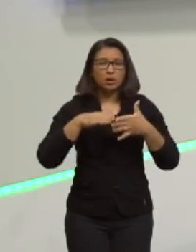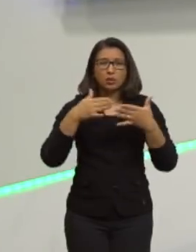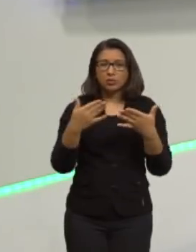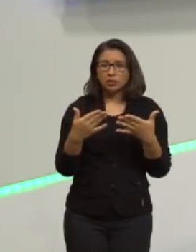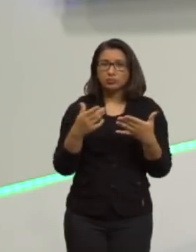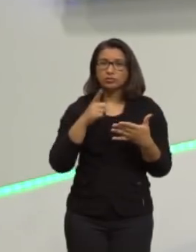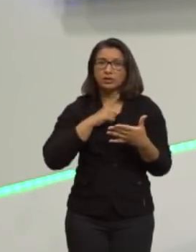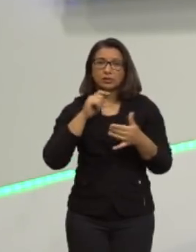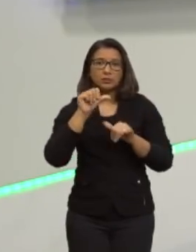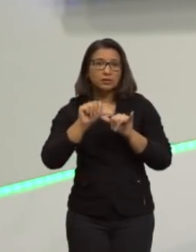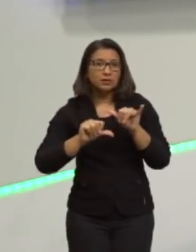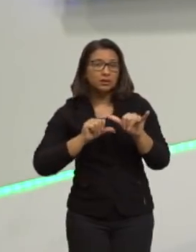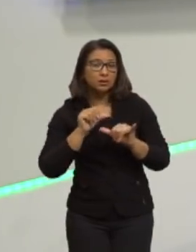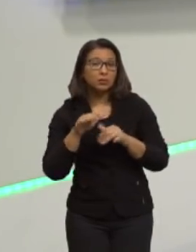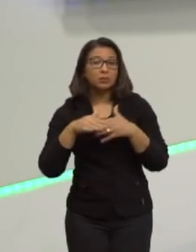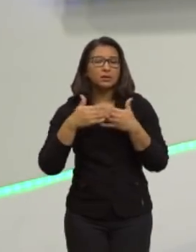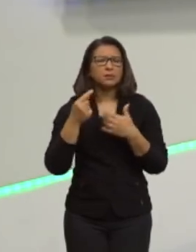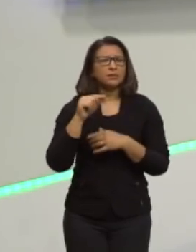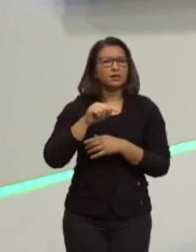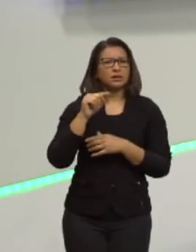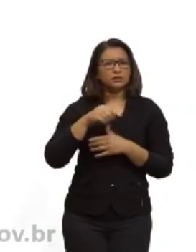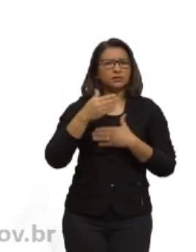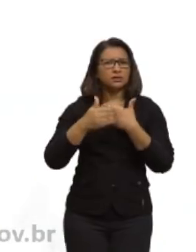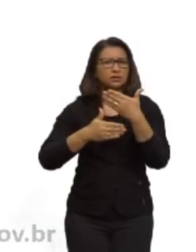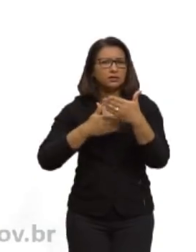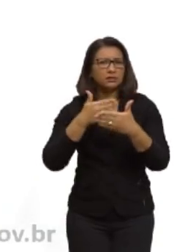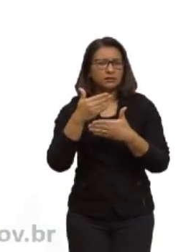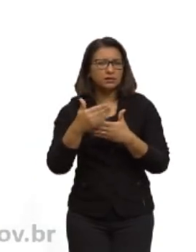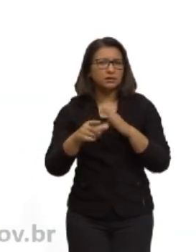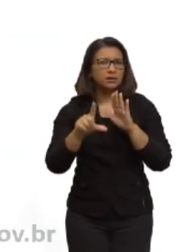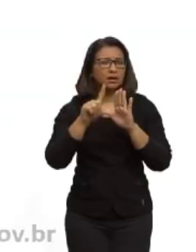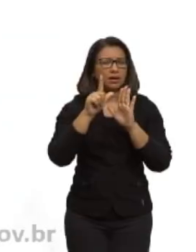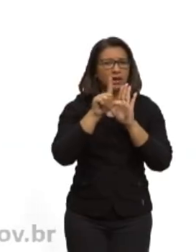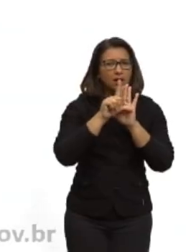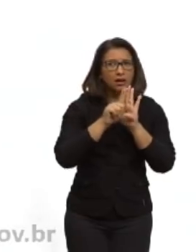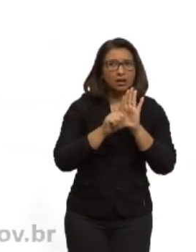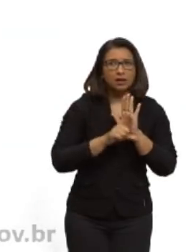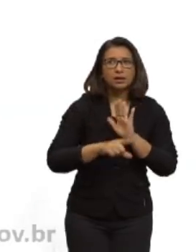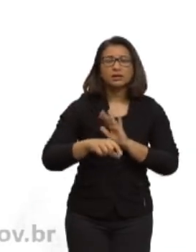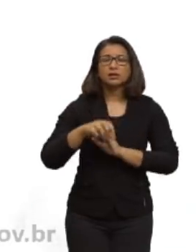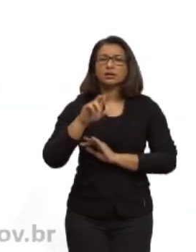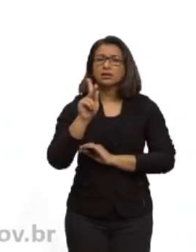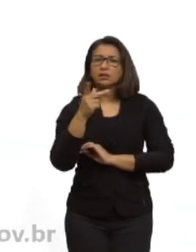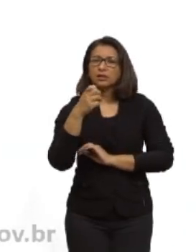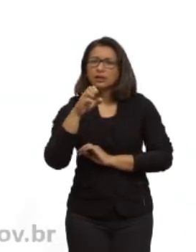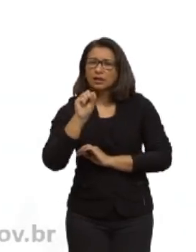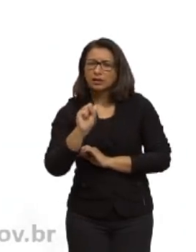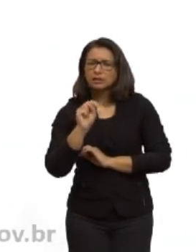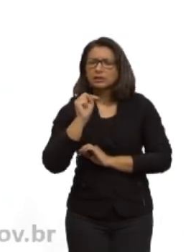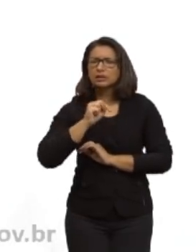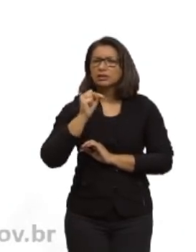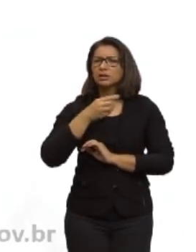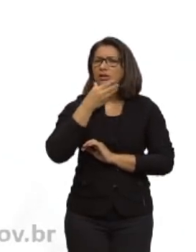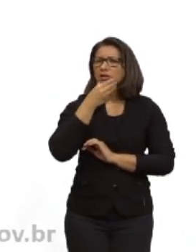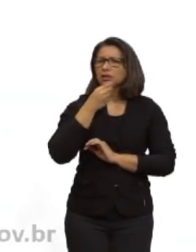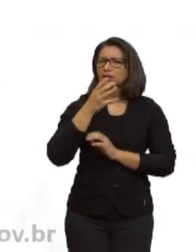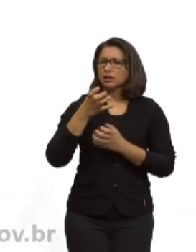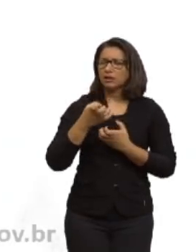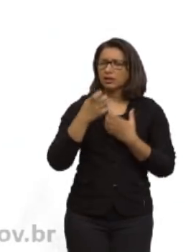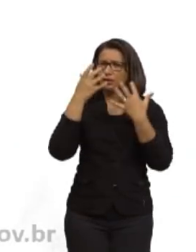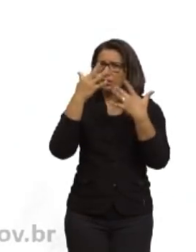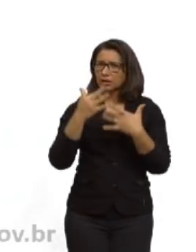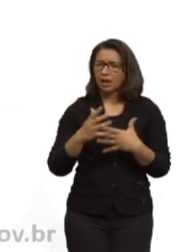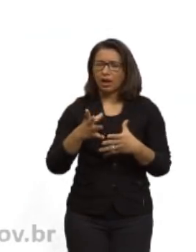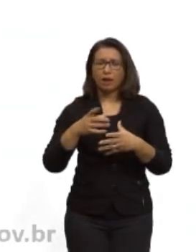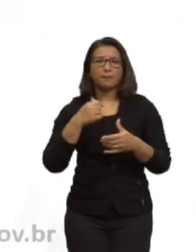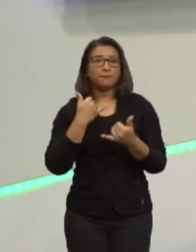quando ocorre uma reação e para isso foi desenvolvido além de has que que esse senhor quer dizer ele quer dizer que vamos supor